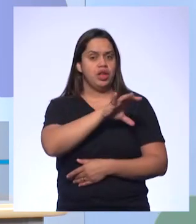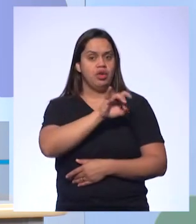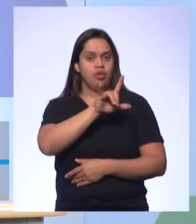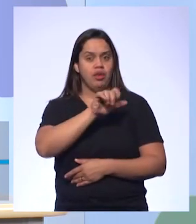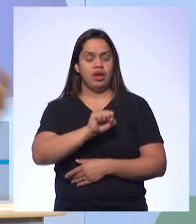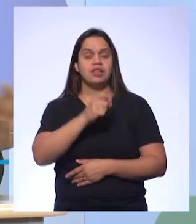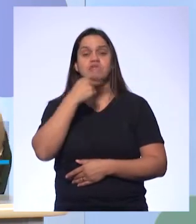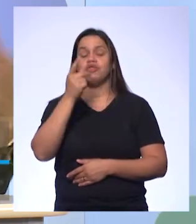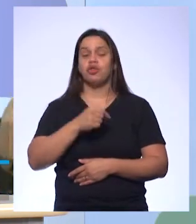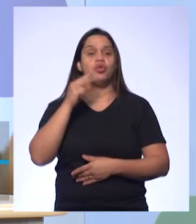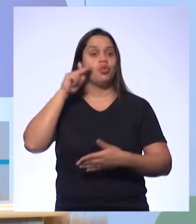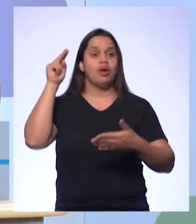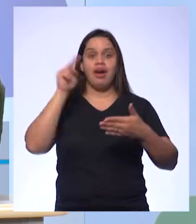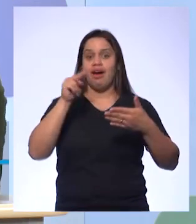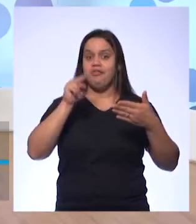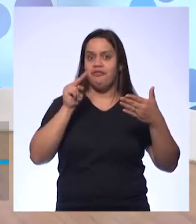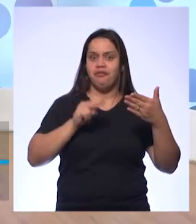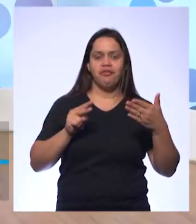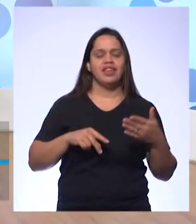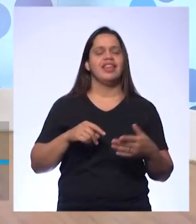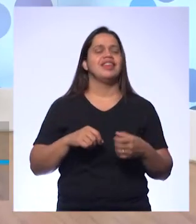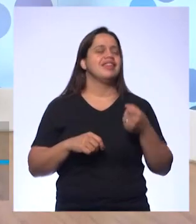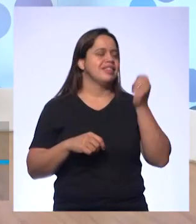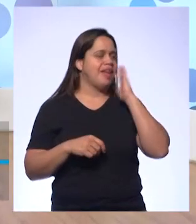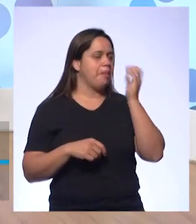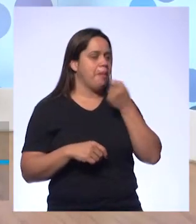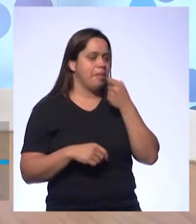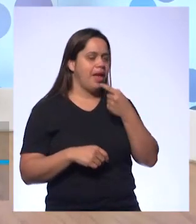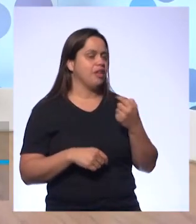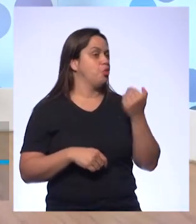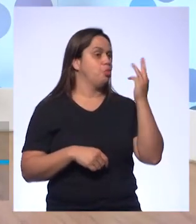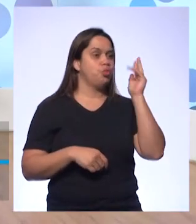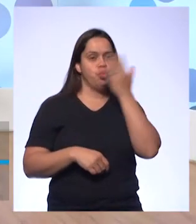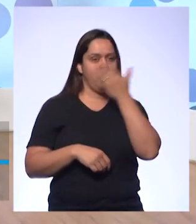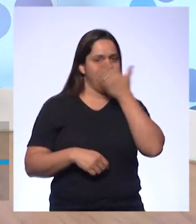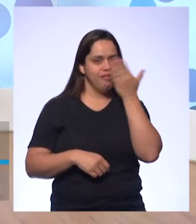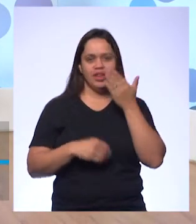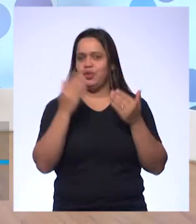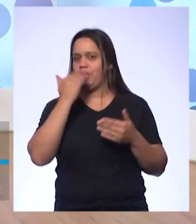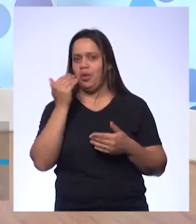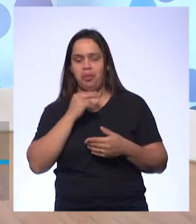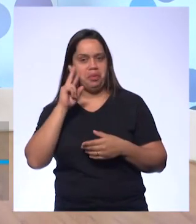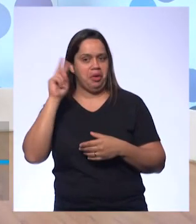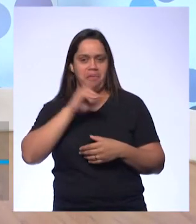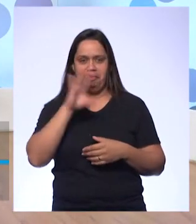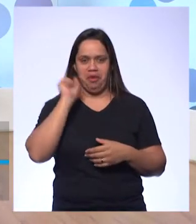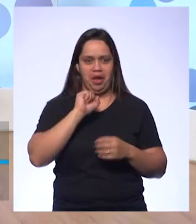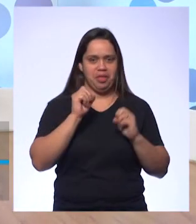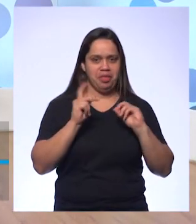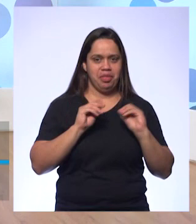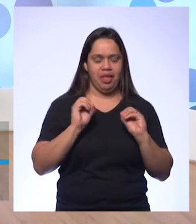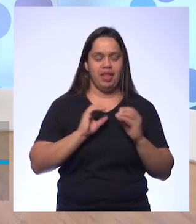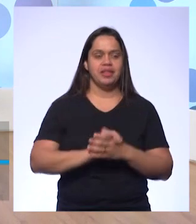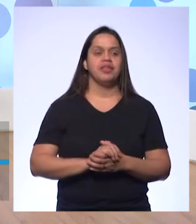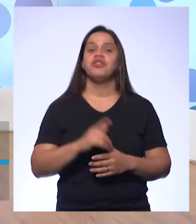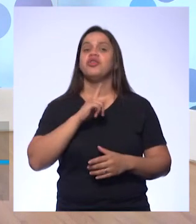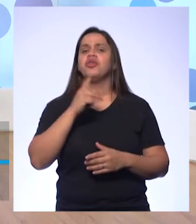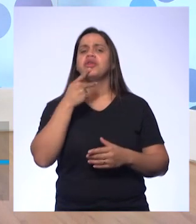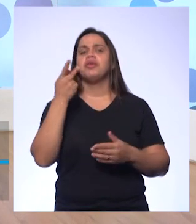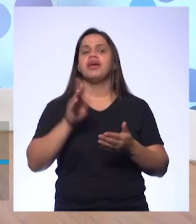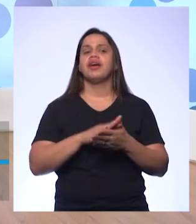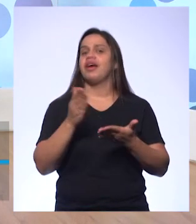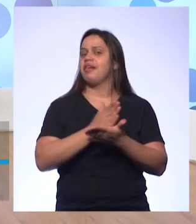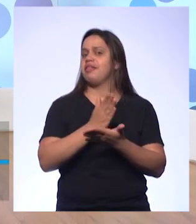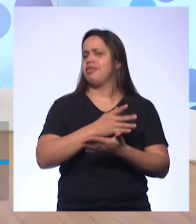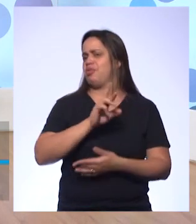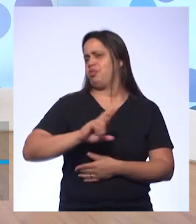nunca vi, nem comi, só os falar. A Laura, se enciclopédia for dicionário, eu tenho. Não é não. Não é, não. Não